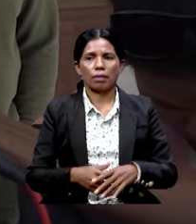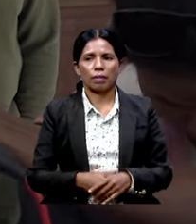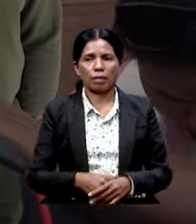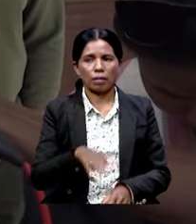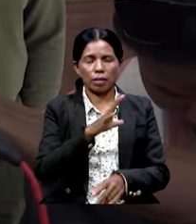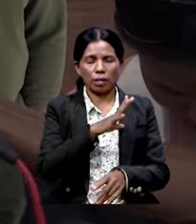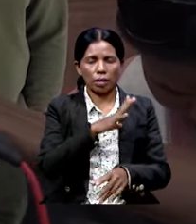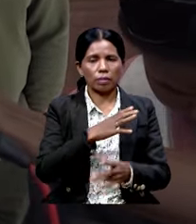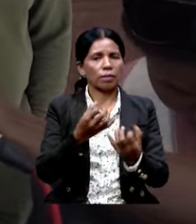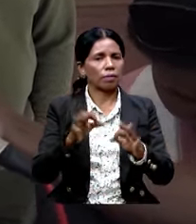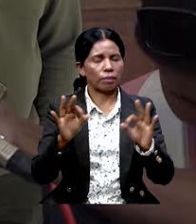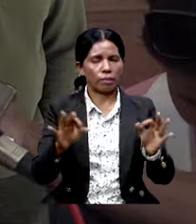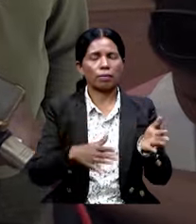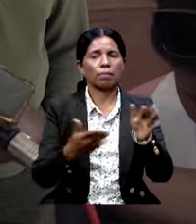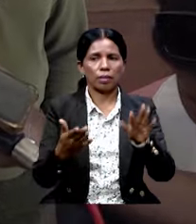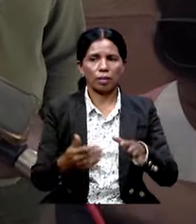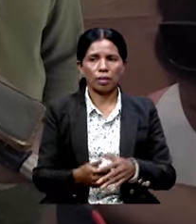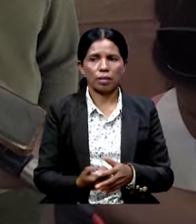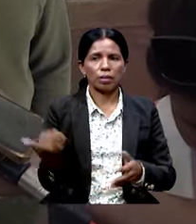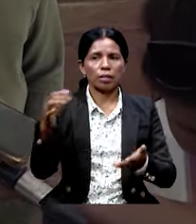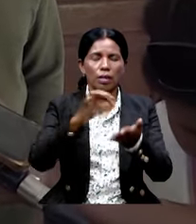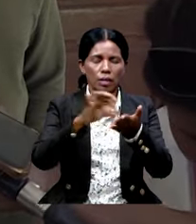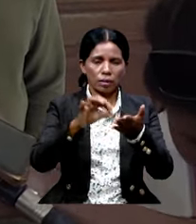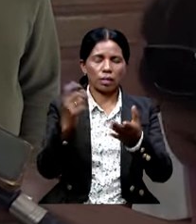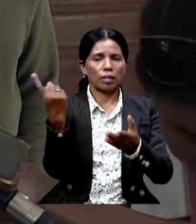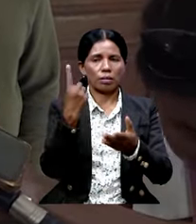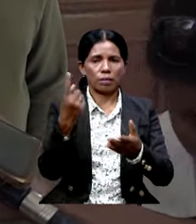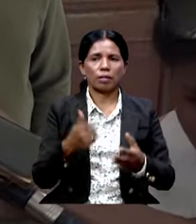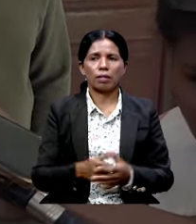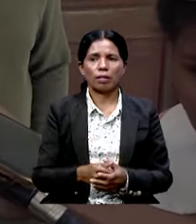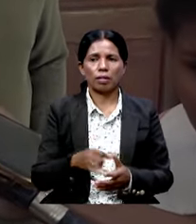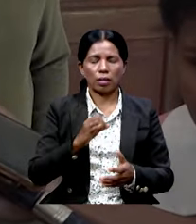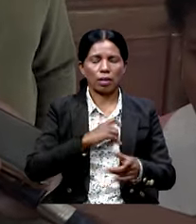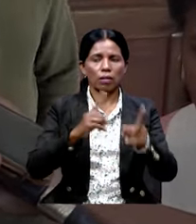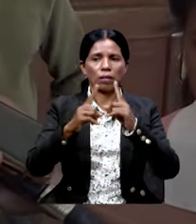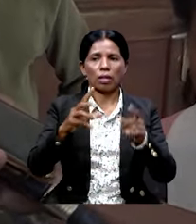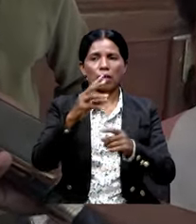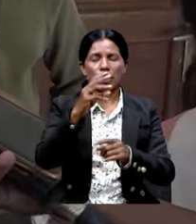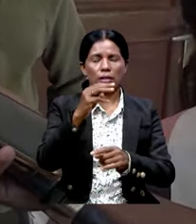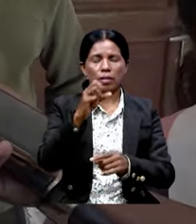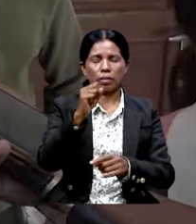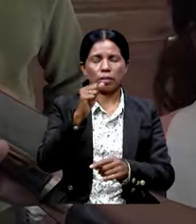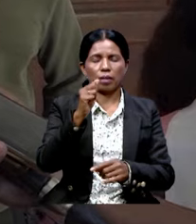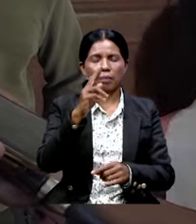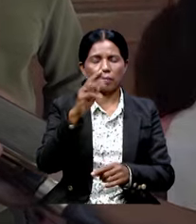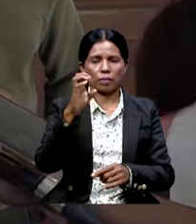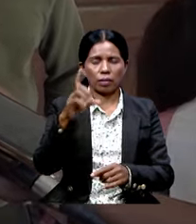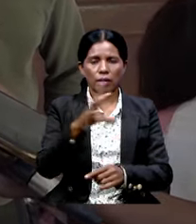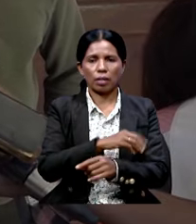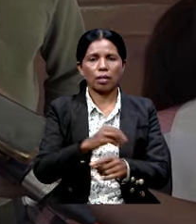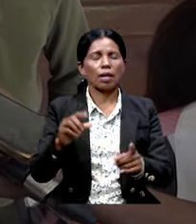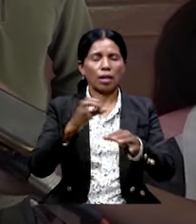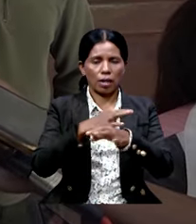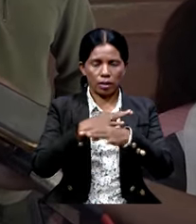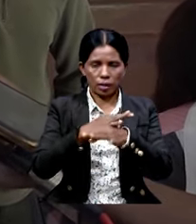moho. Masina, niya sina na fati. Hau kritik sa may masa, niya ting hadiya niya lisang ati ne.